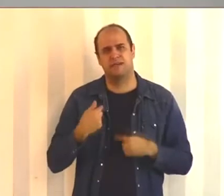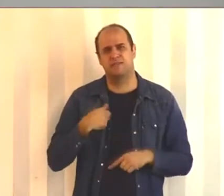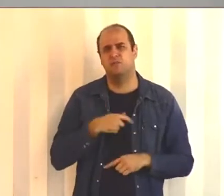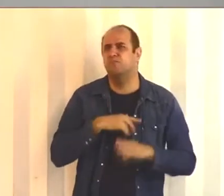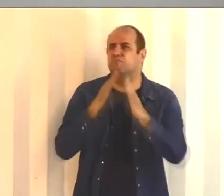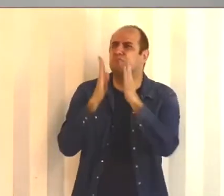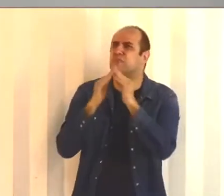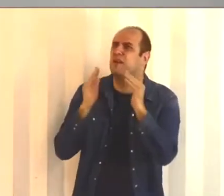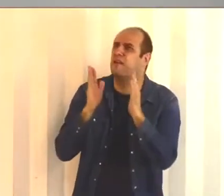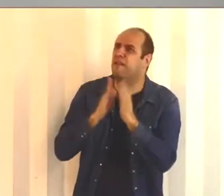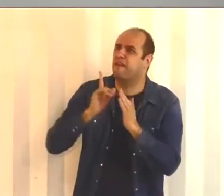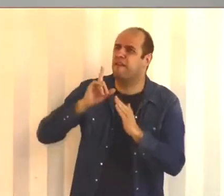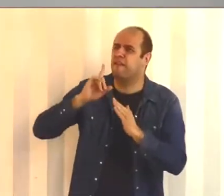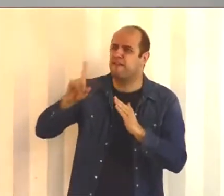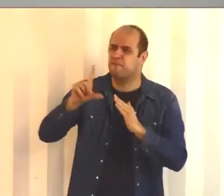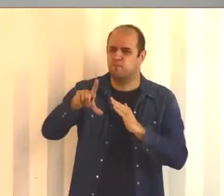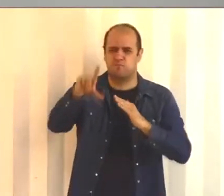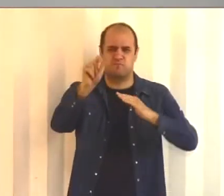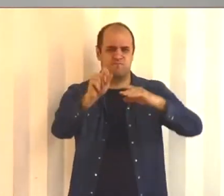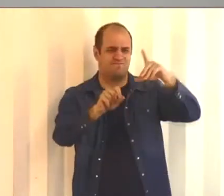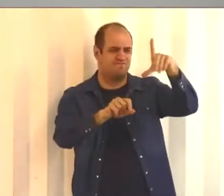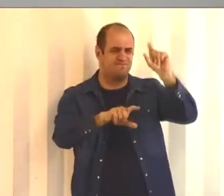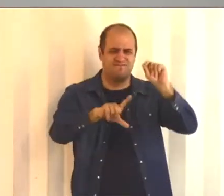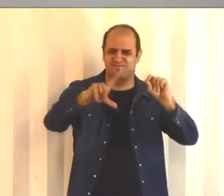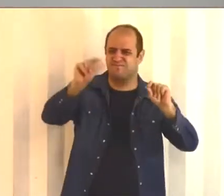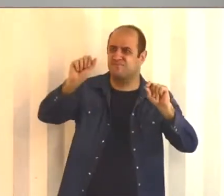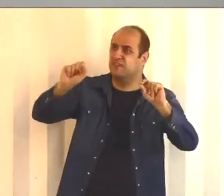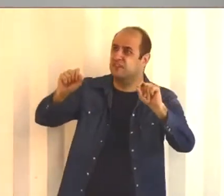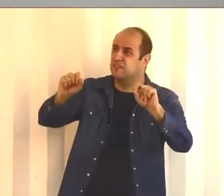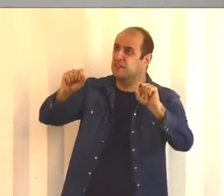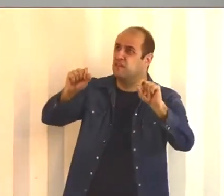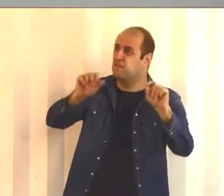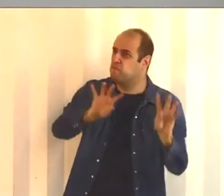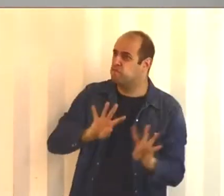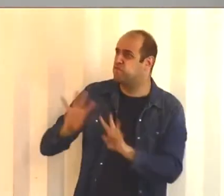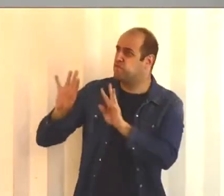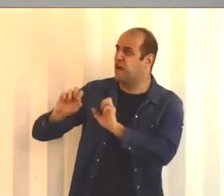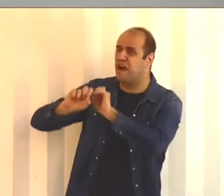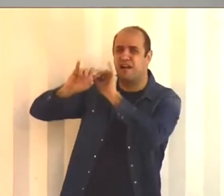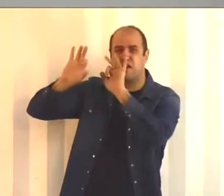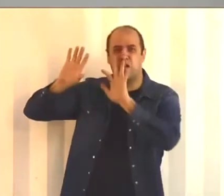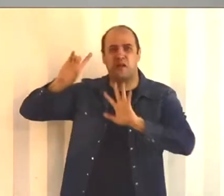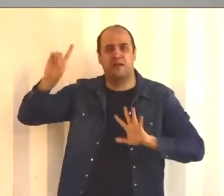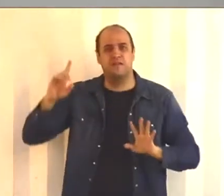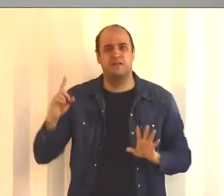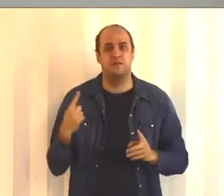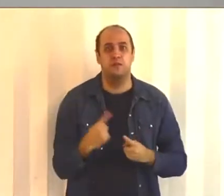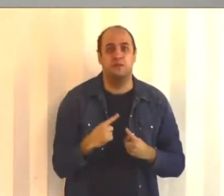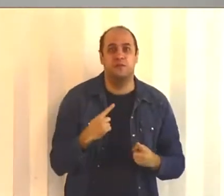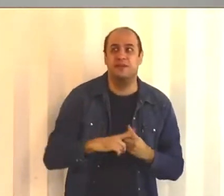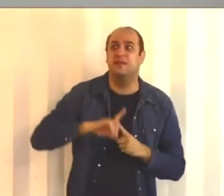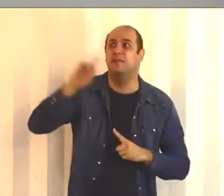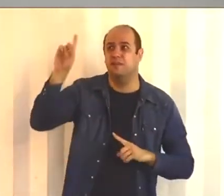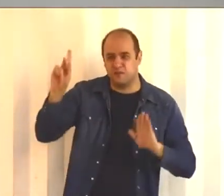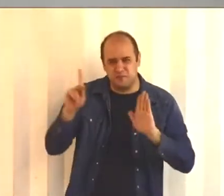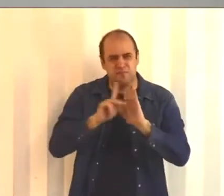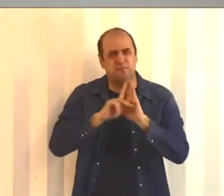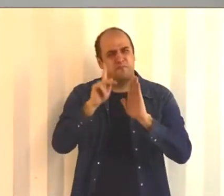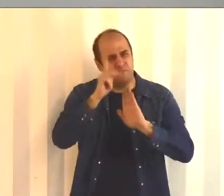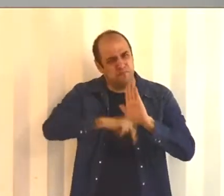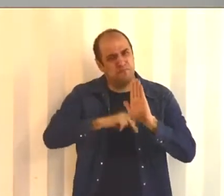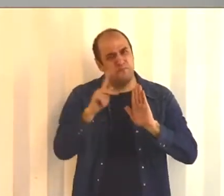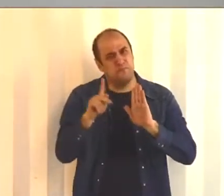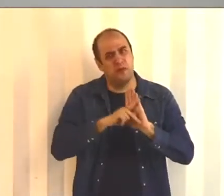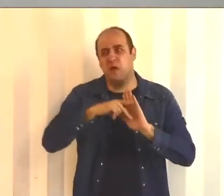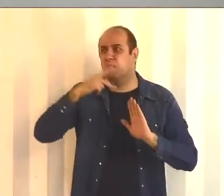interceder para que o Senhor levante os seus para a sua glória, porque o Senhor tem planos para a sua glória, e